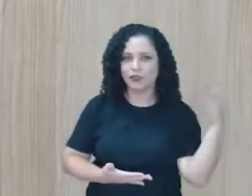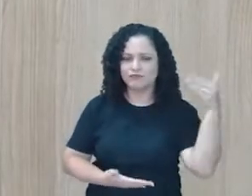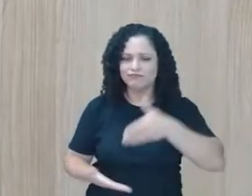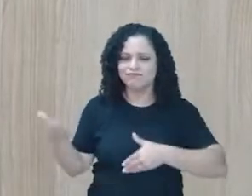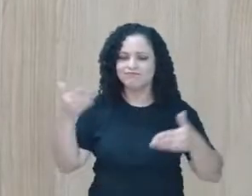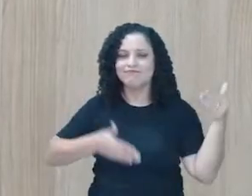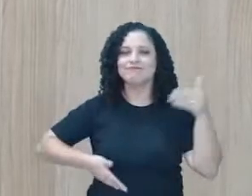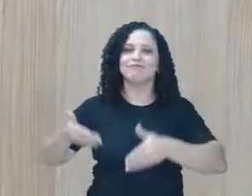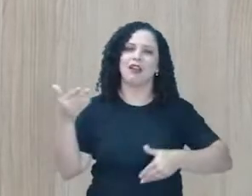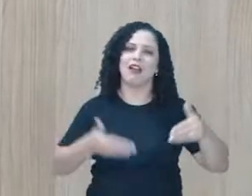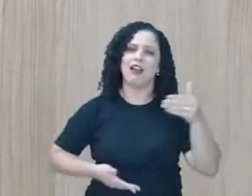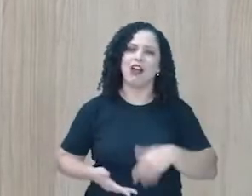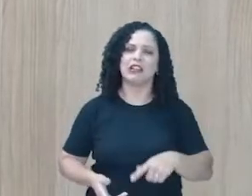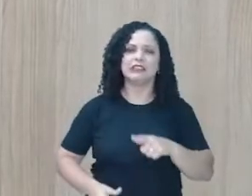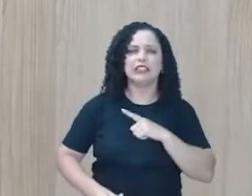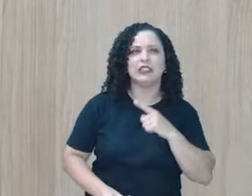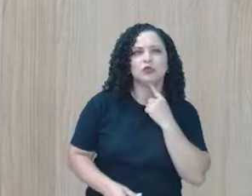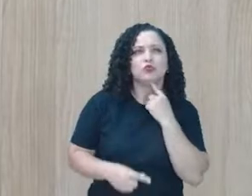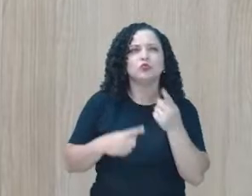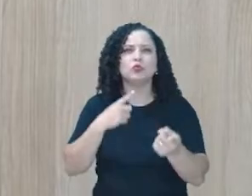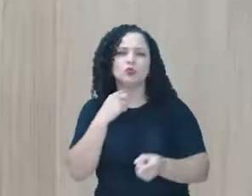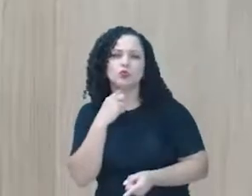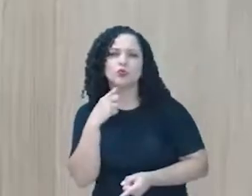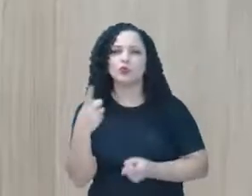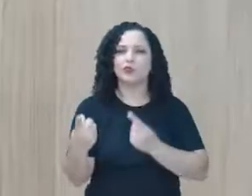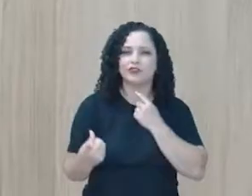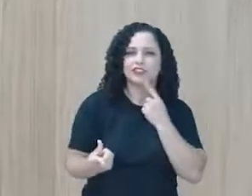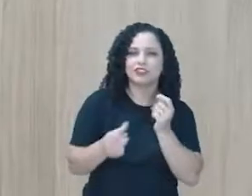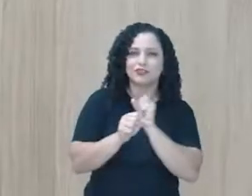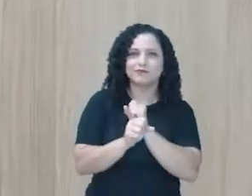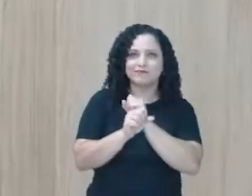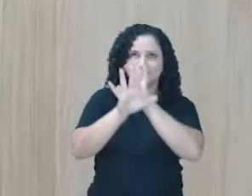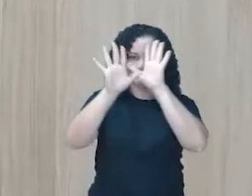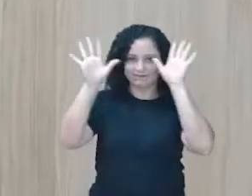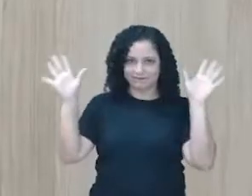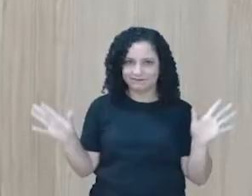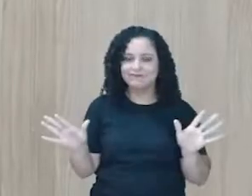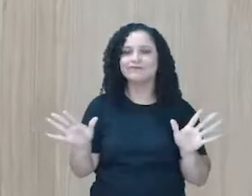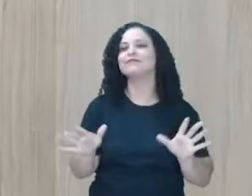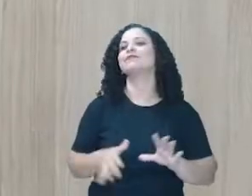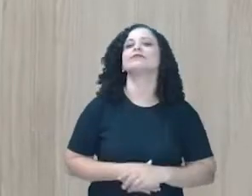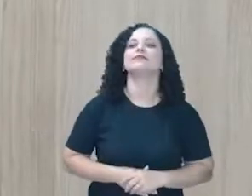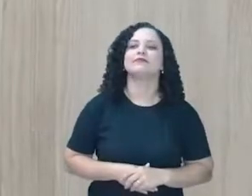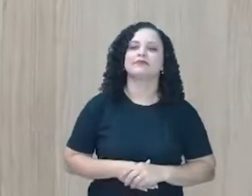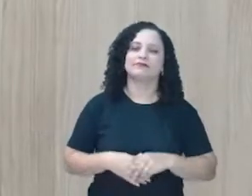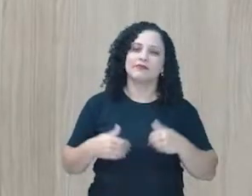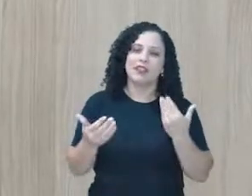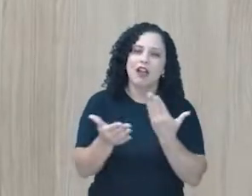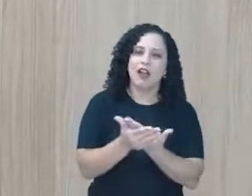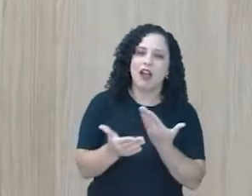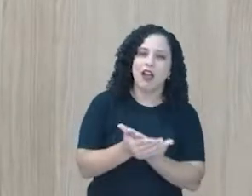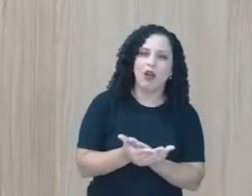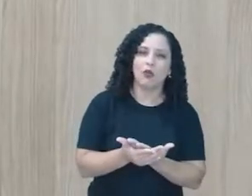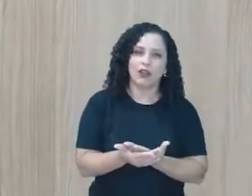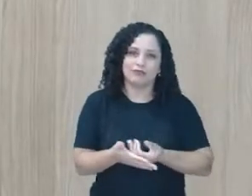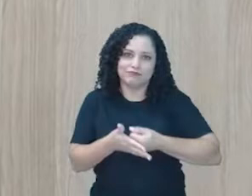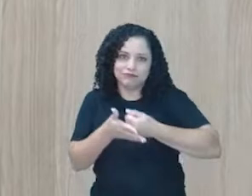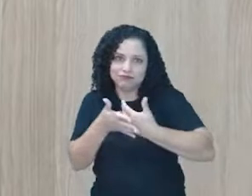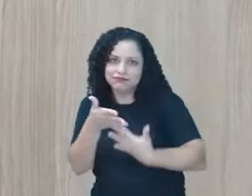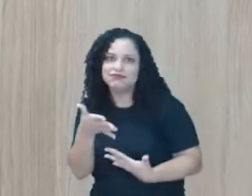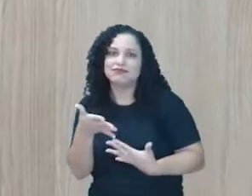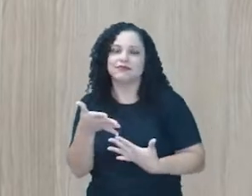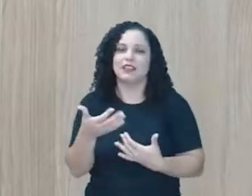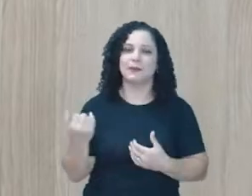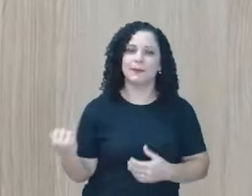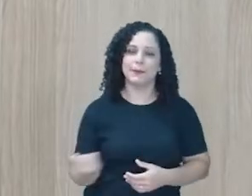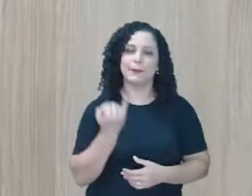com a gente ao vivo para tirar dúvidas, fazer algum questionamento, né, durante a aula. Então, é muito importante